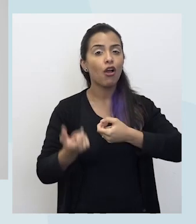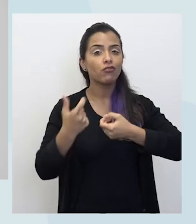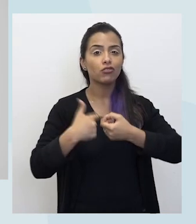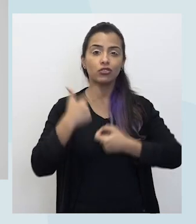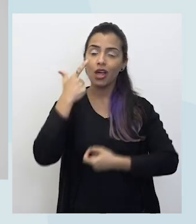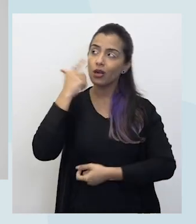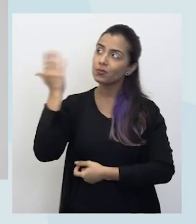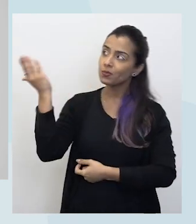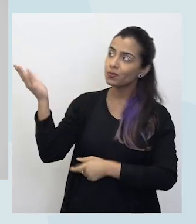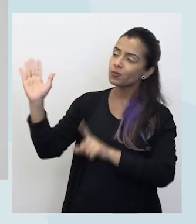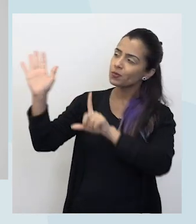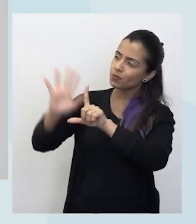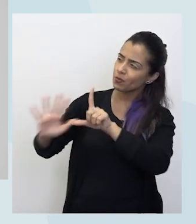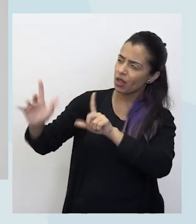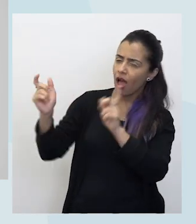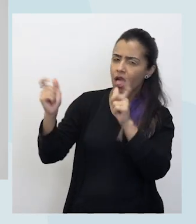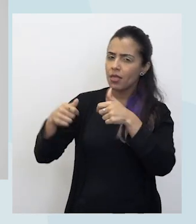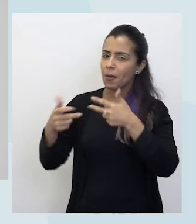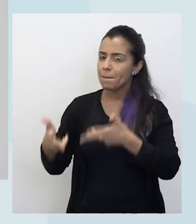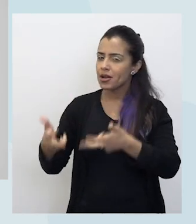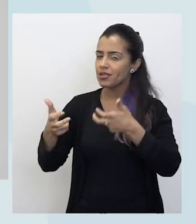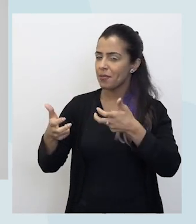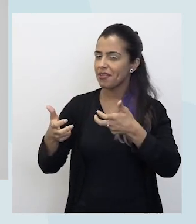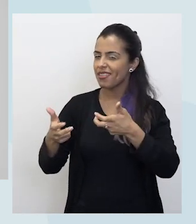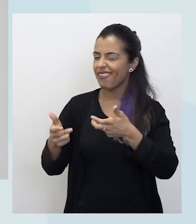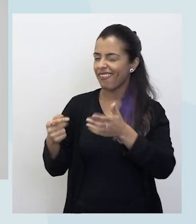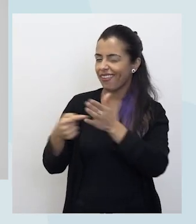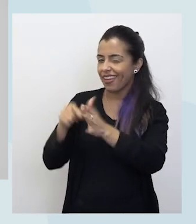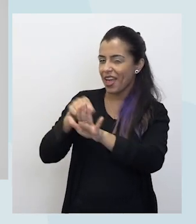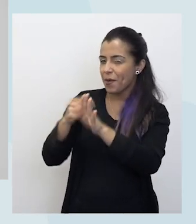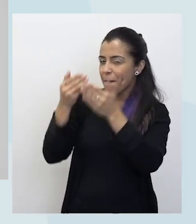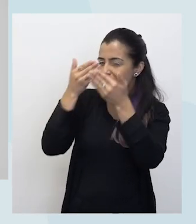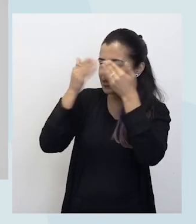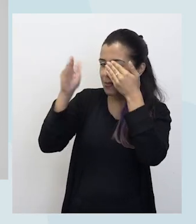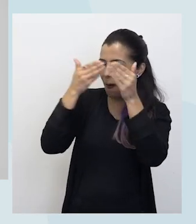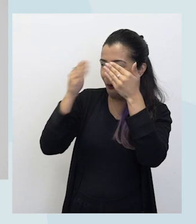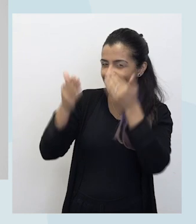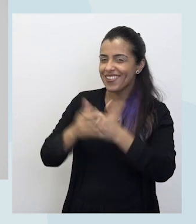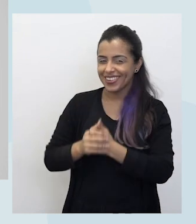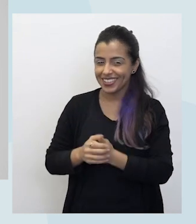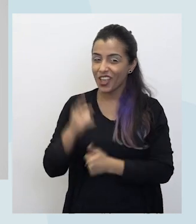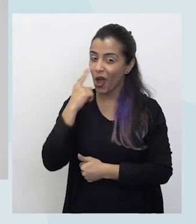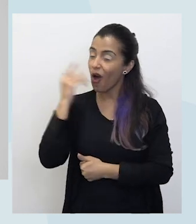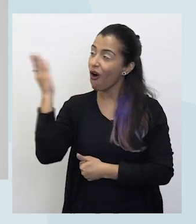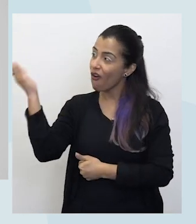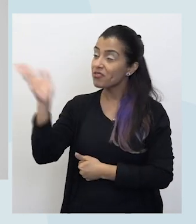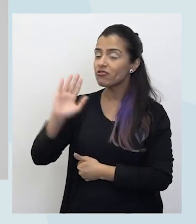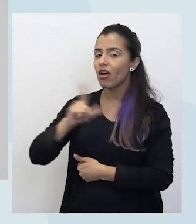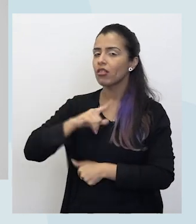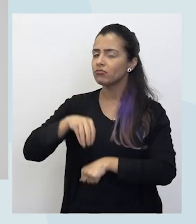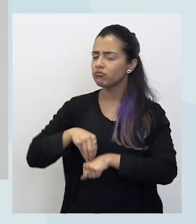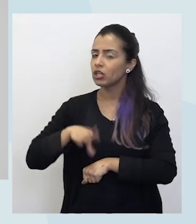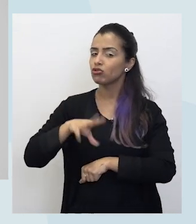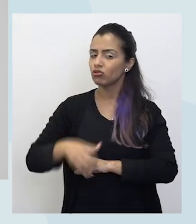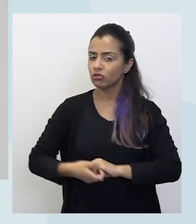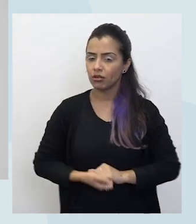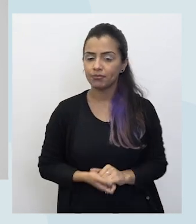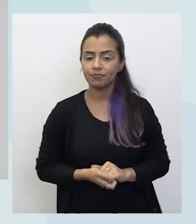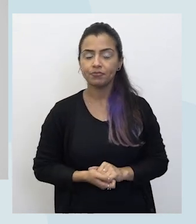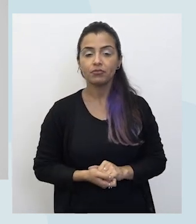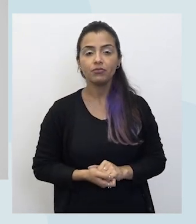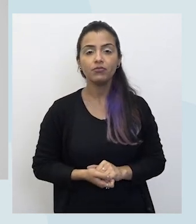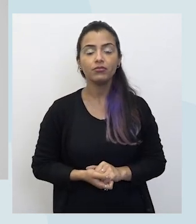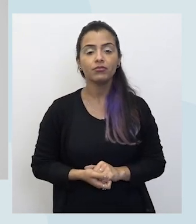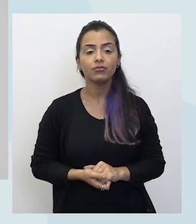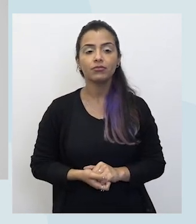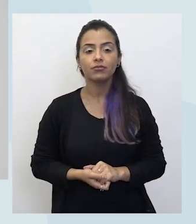Essa tela, ela já dá aí um spoiler de um exercício, hein? Então, já tem uma dica aí. Então vamos falar um pouquinho